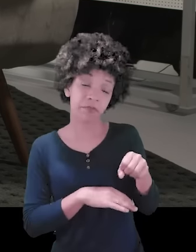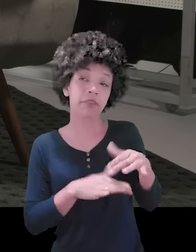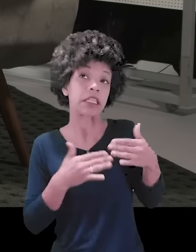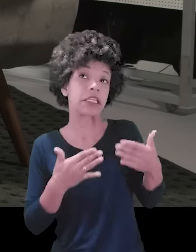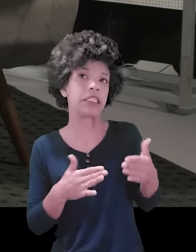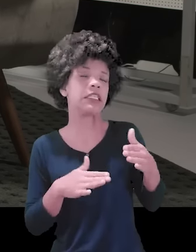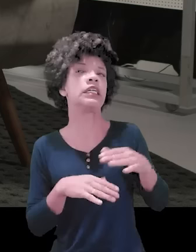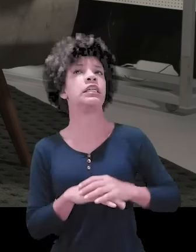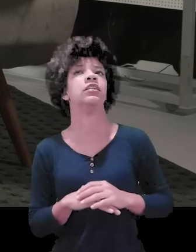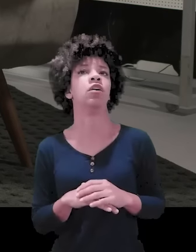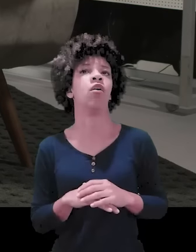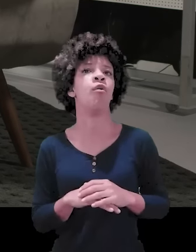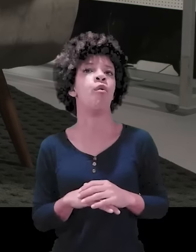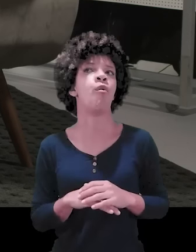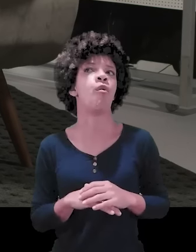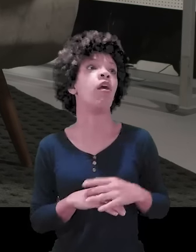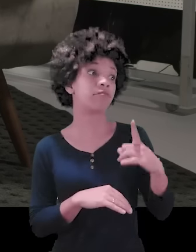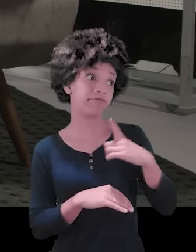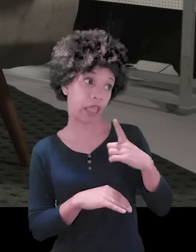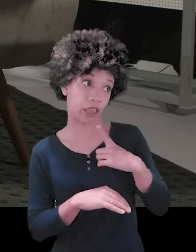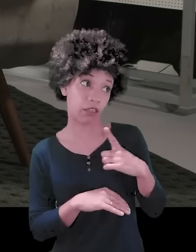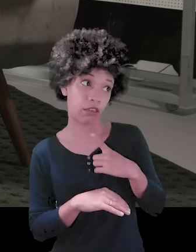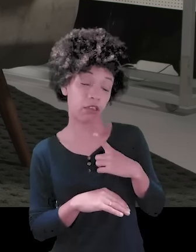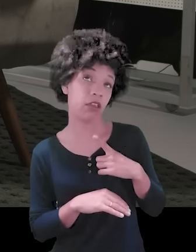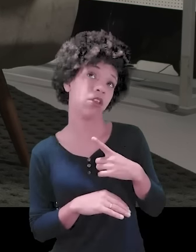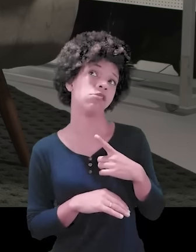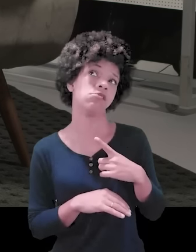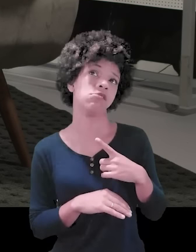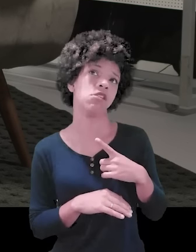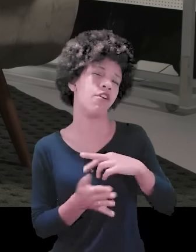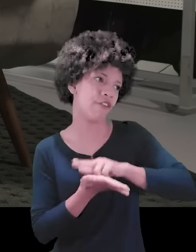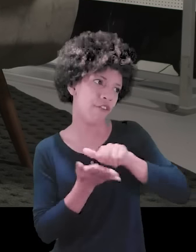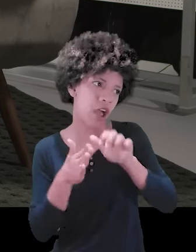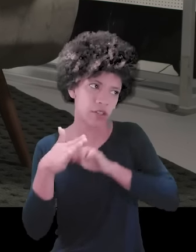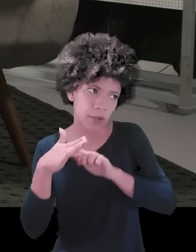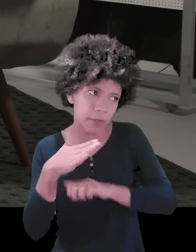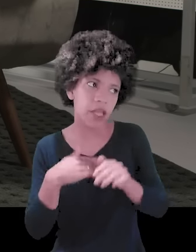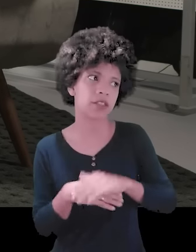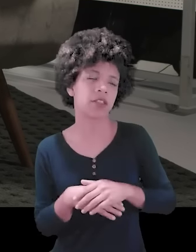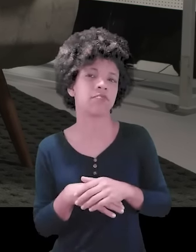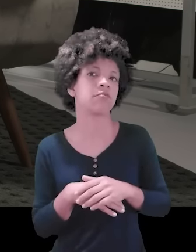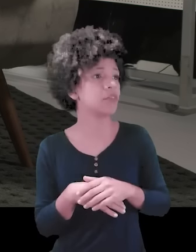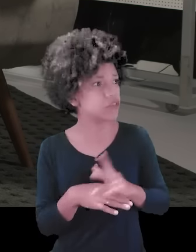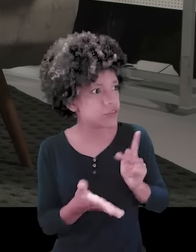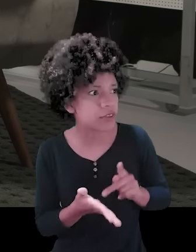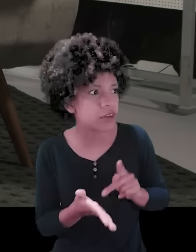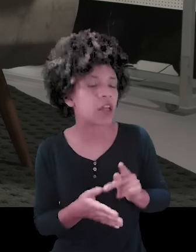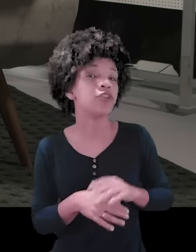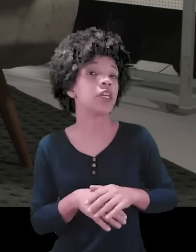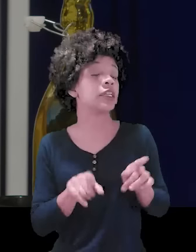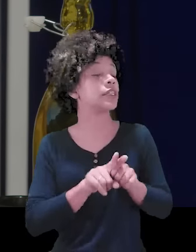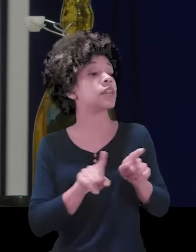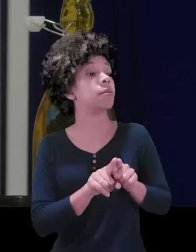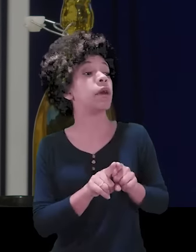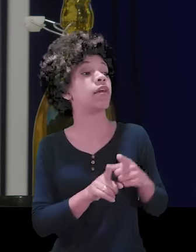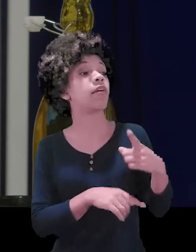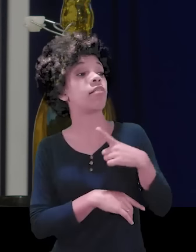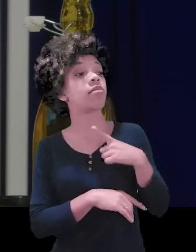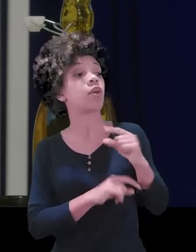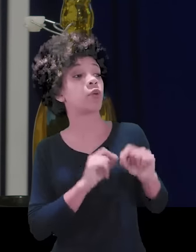é existem é multinacionais funcionam como empresas mesmo e existem